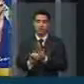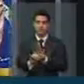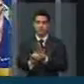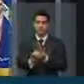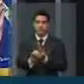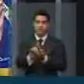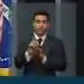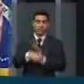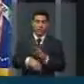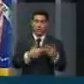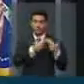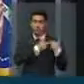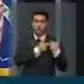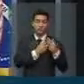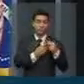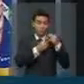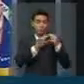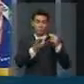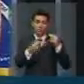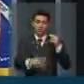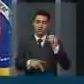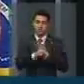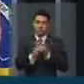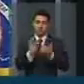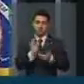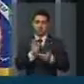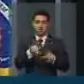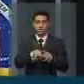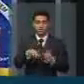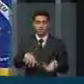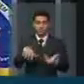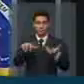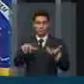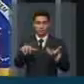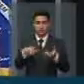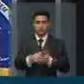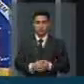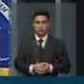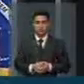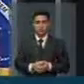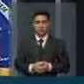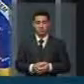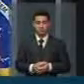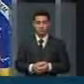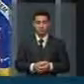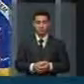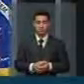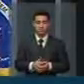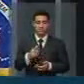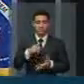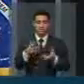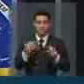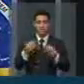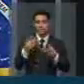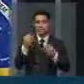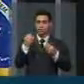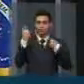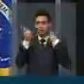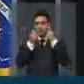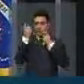competem exclusivamente à Câmara e ao Senado Federal. Tenho visto com muita preocupação, e